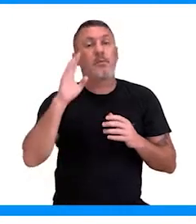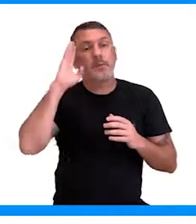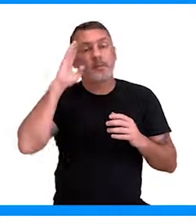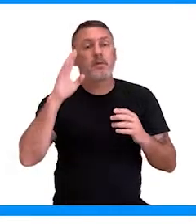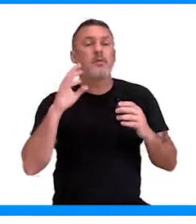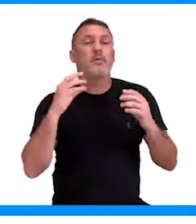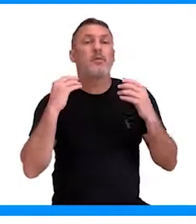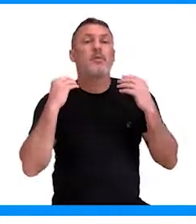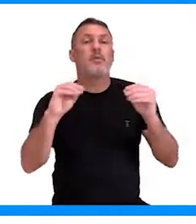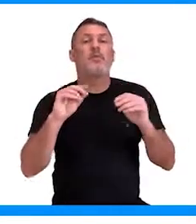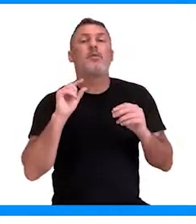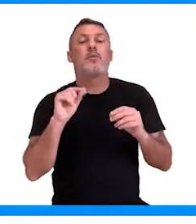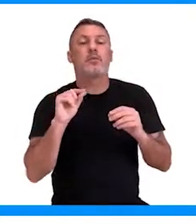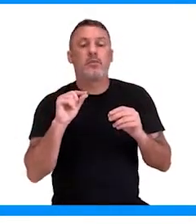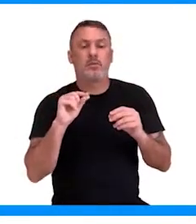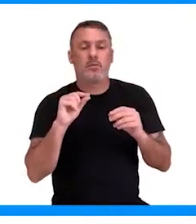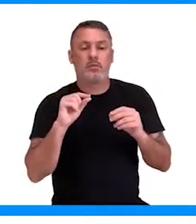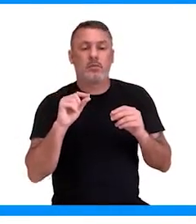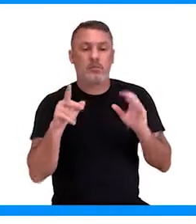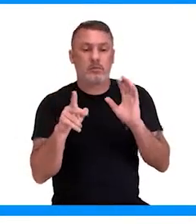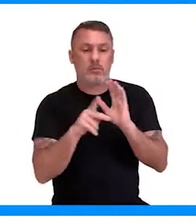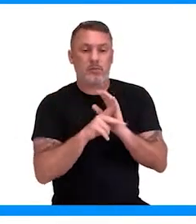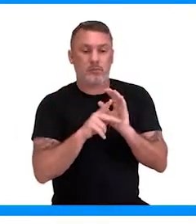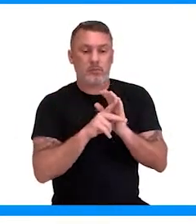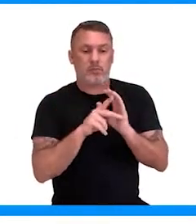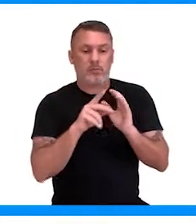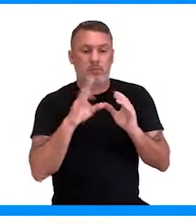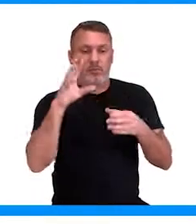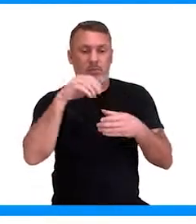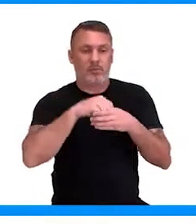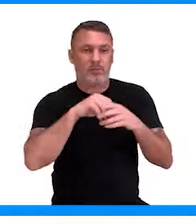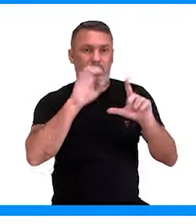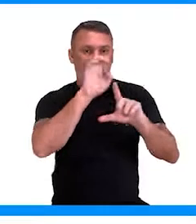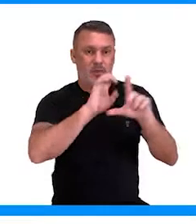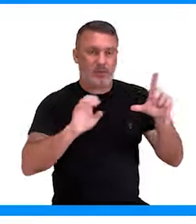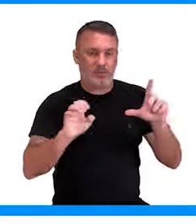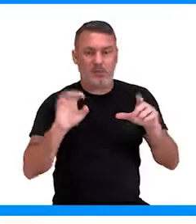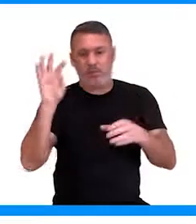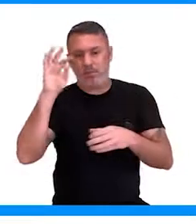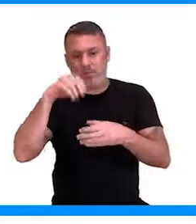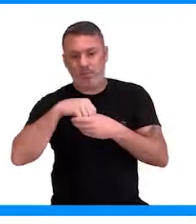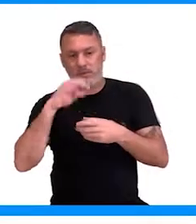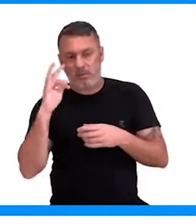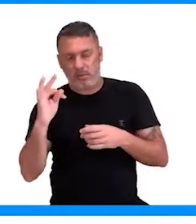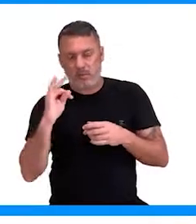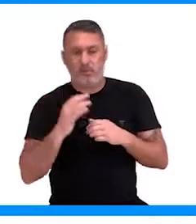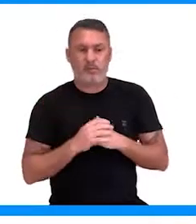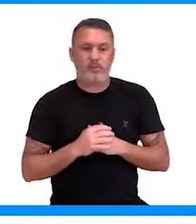em evidência o T, aqui, né? Isolar o T nessa equação, na verdade.